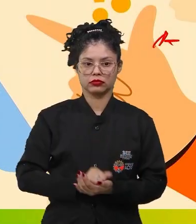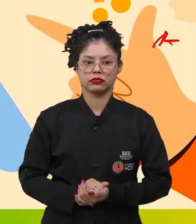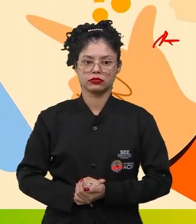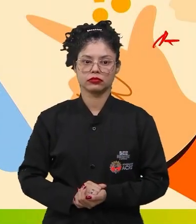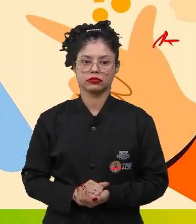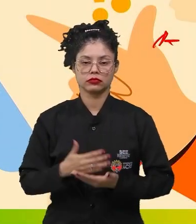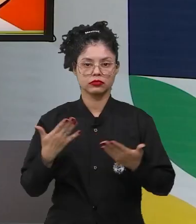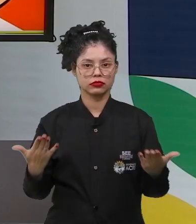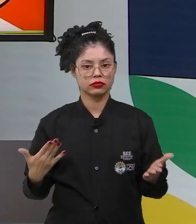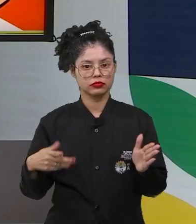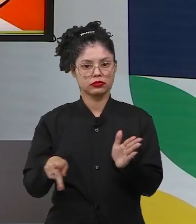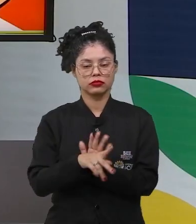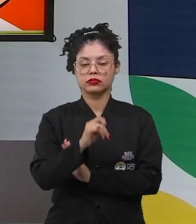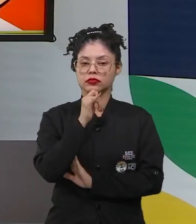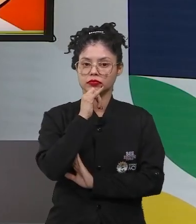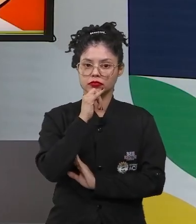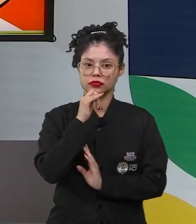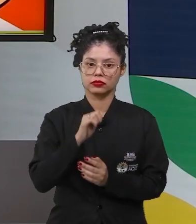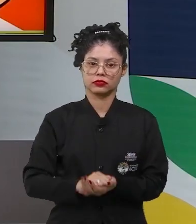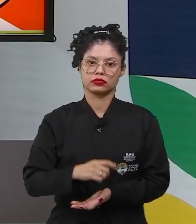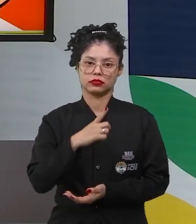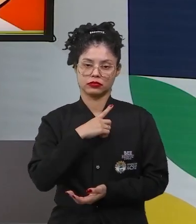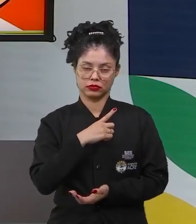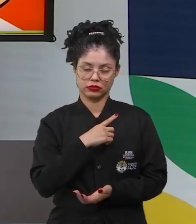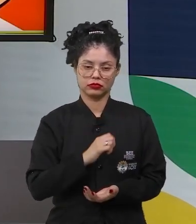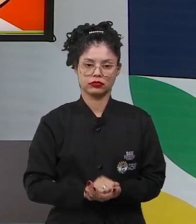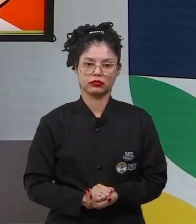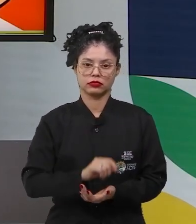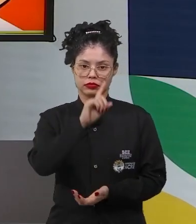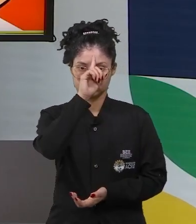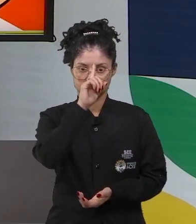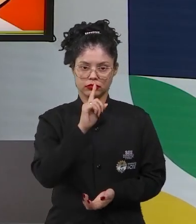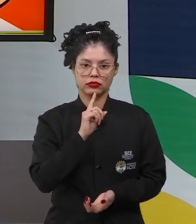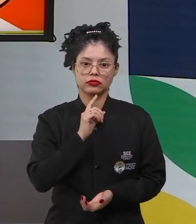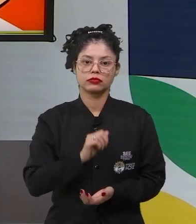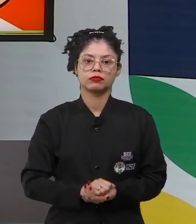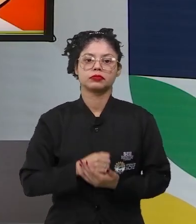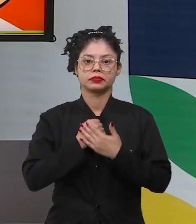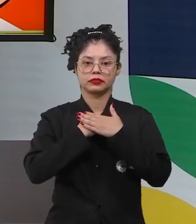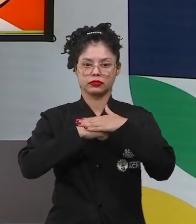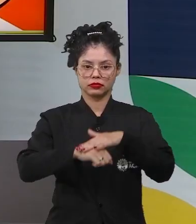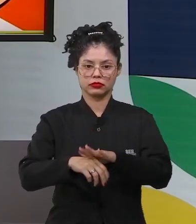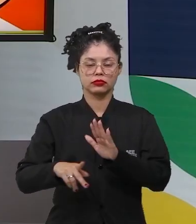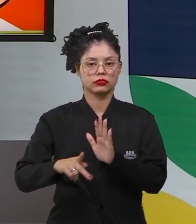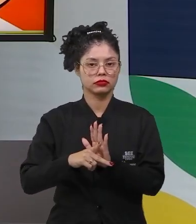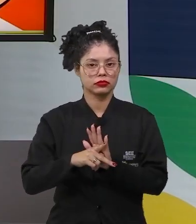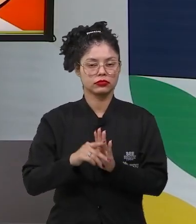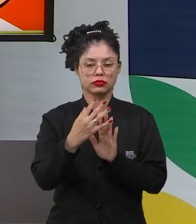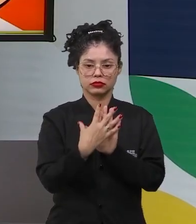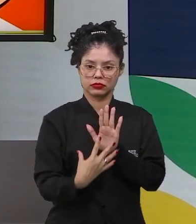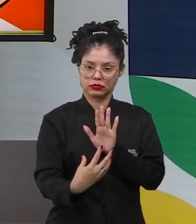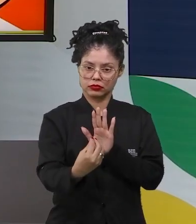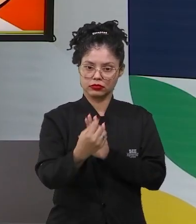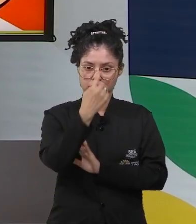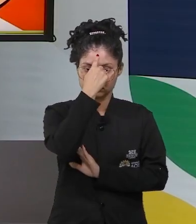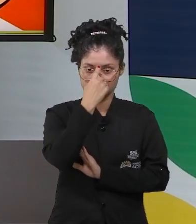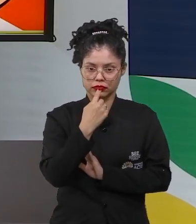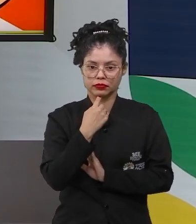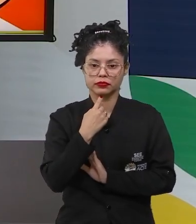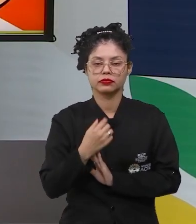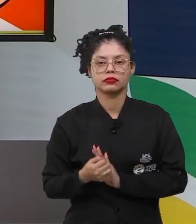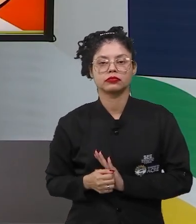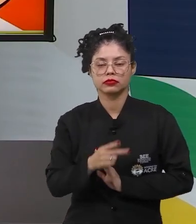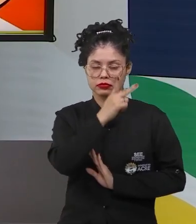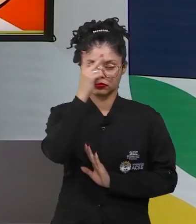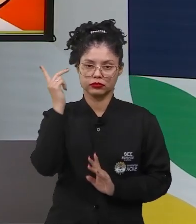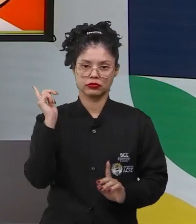indígenas. É justamente o exemplo que a gente tem na imagem. Então, o racismo é justamente o reflexo dessa imagem. O